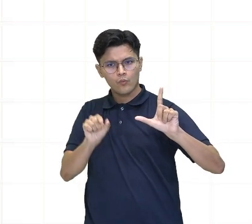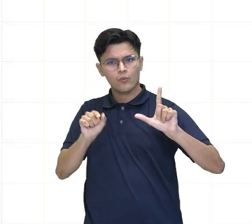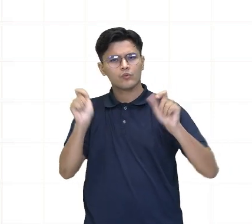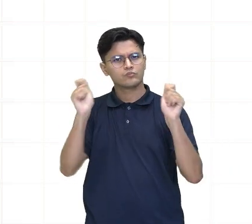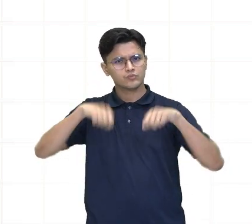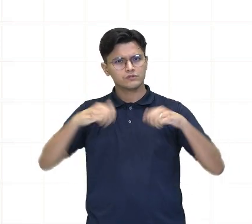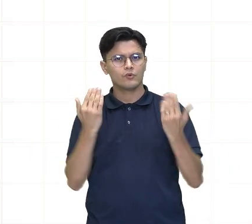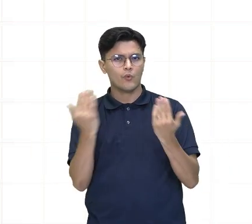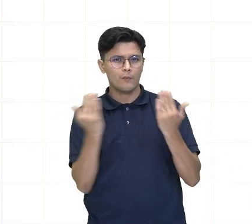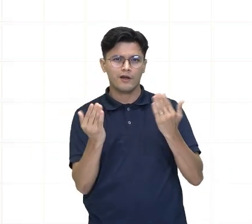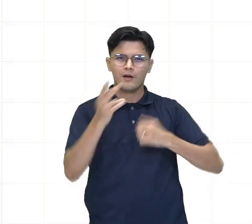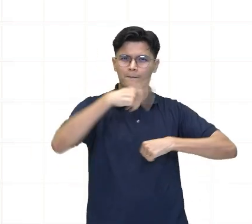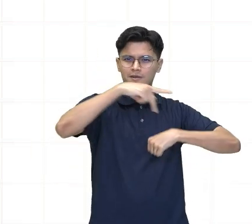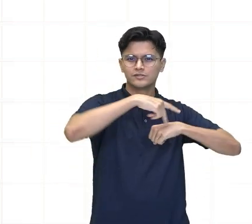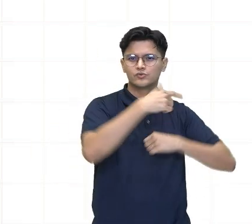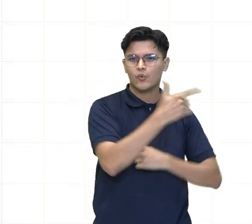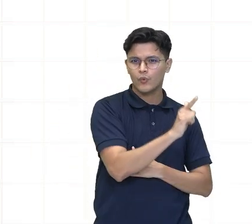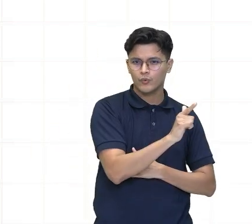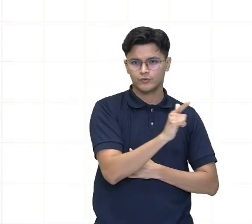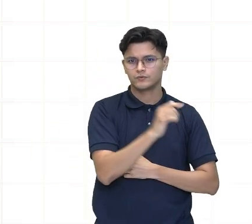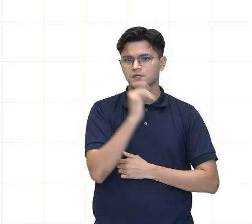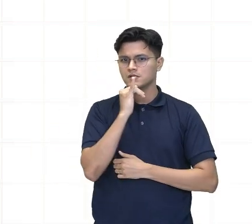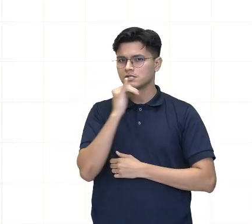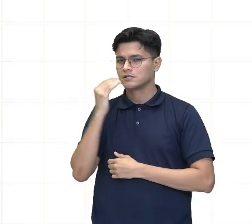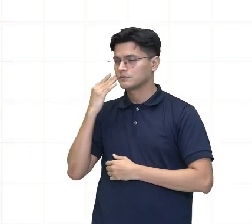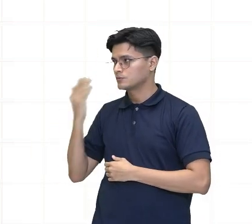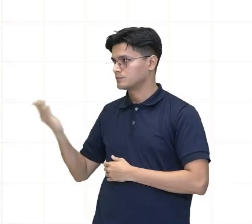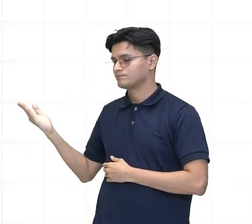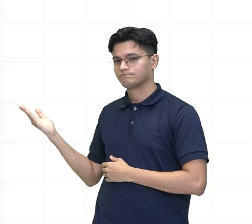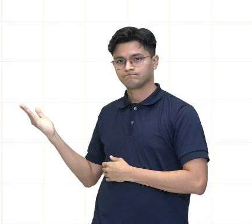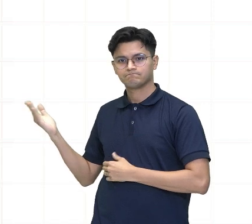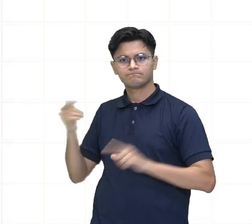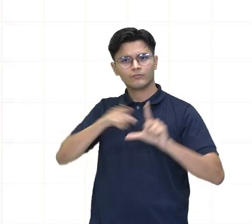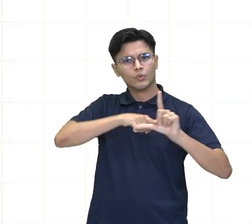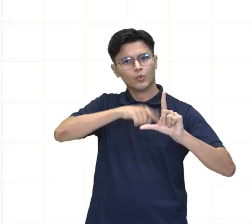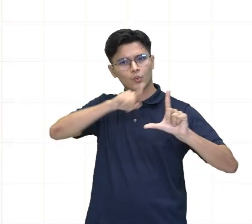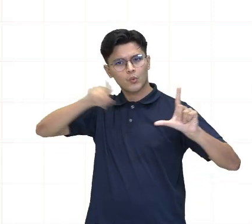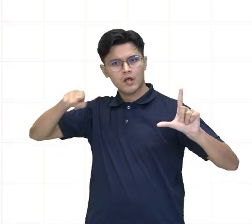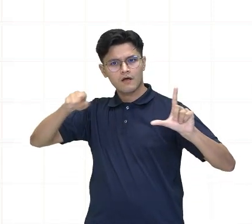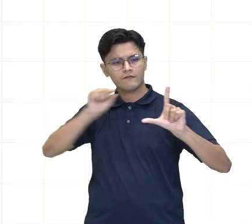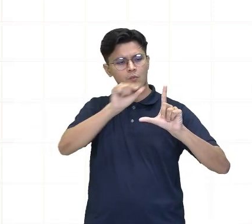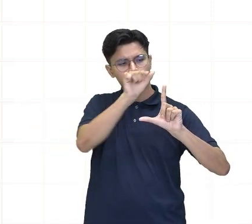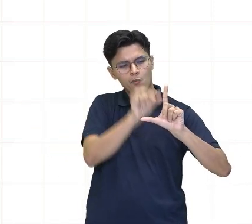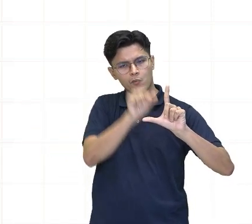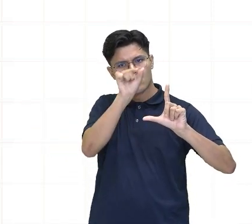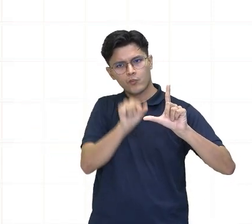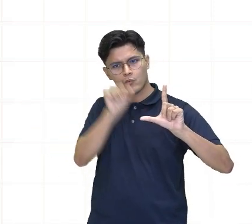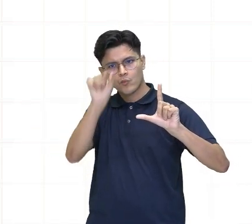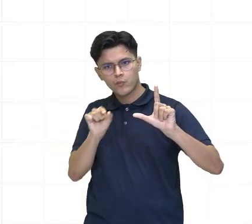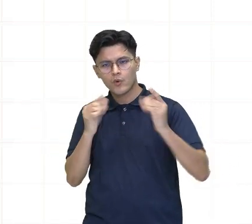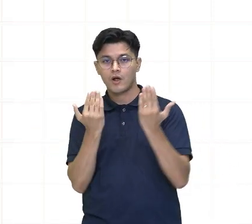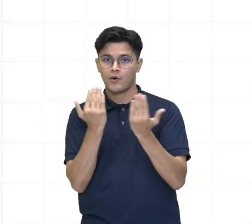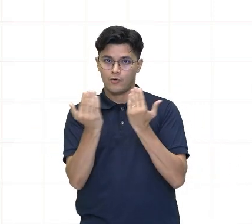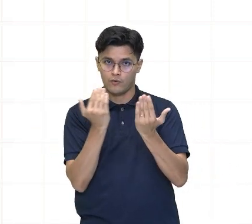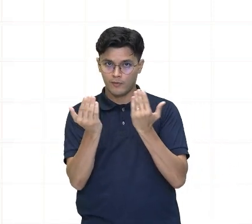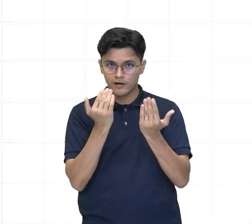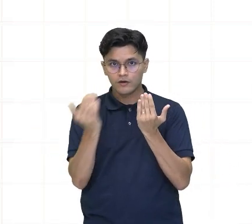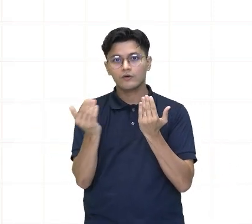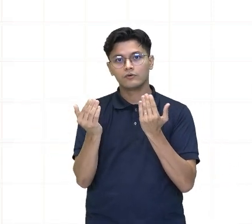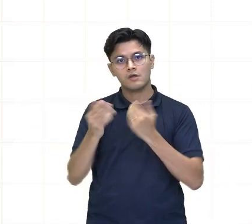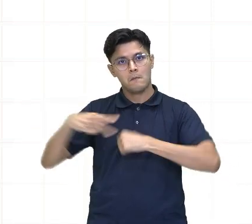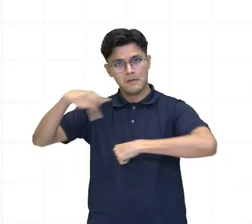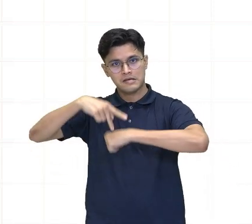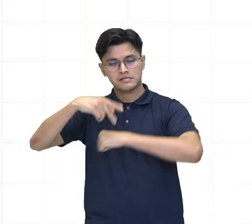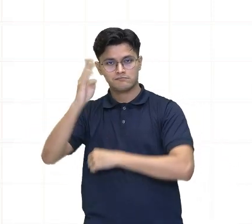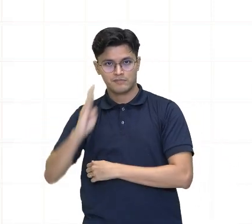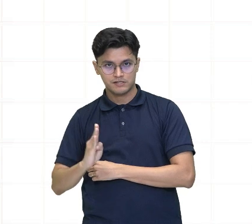outro país. O que a gente fez aí no gráfico? A gente comparou a desigualdade de renda nos Estados Unidos e no Brasil.